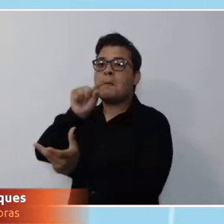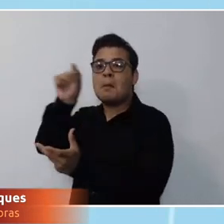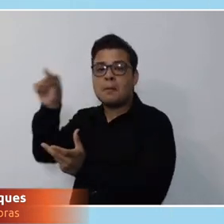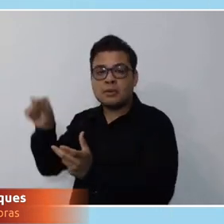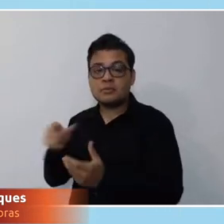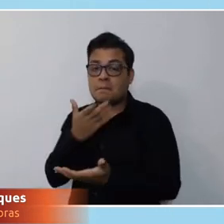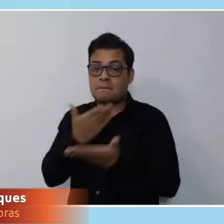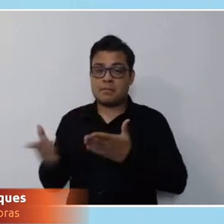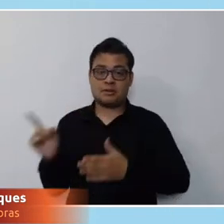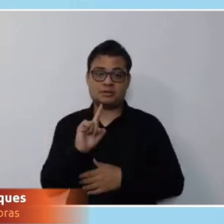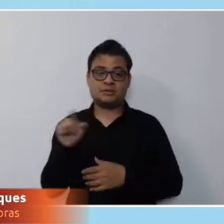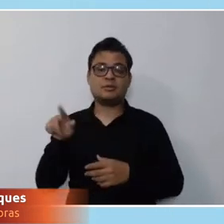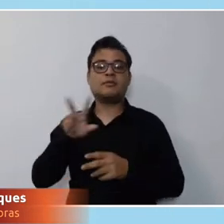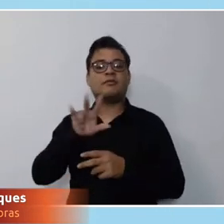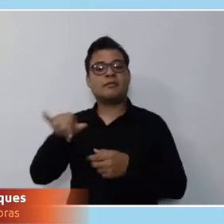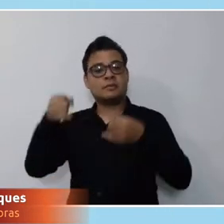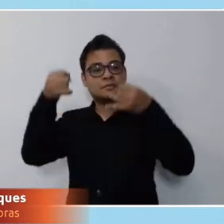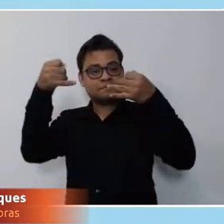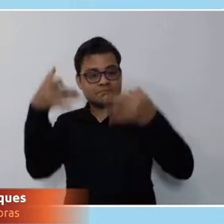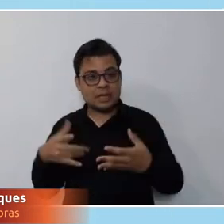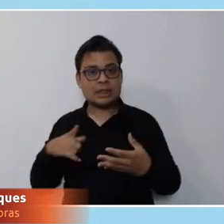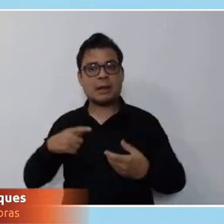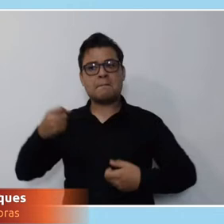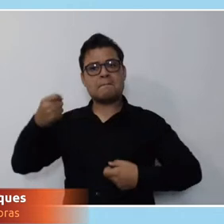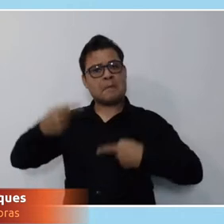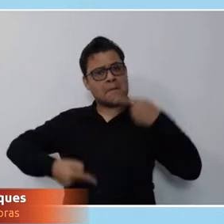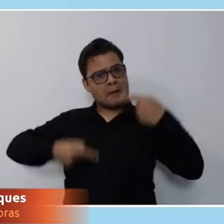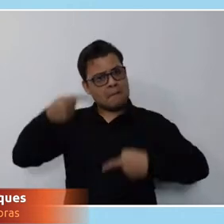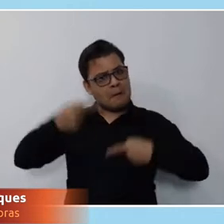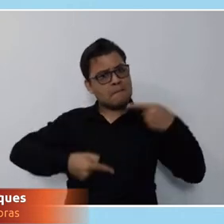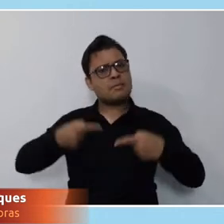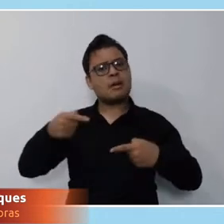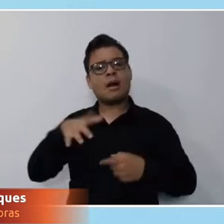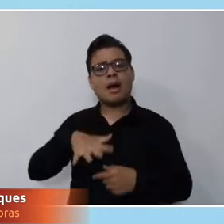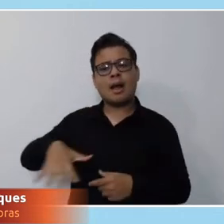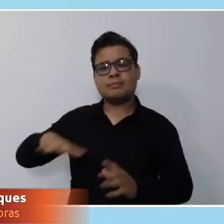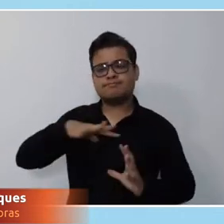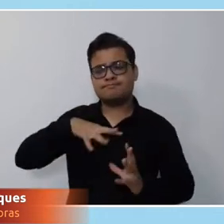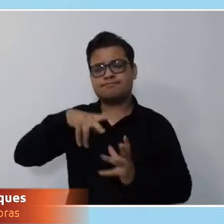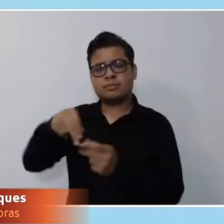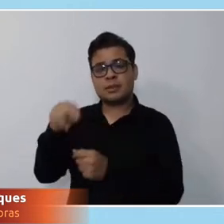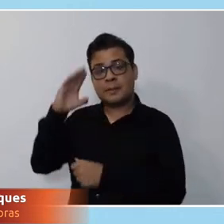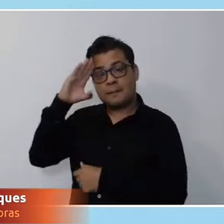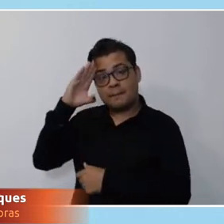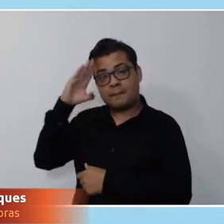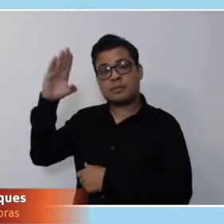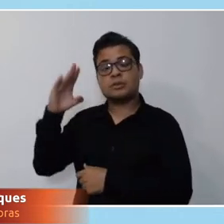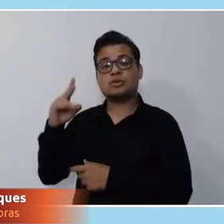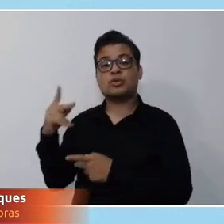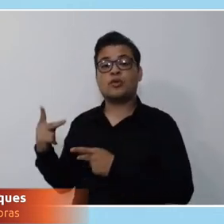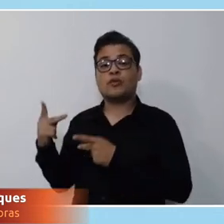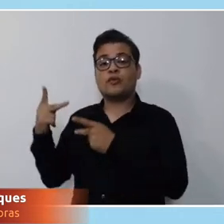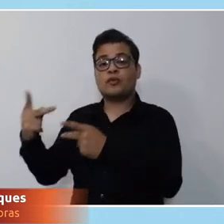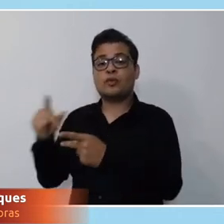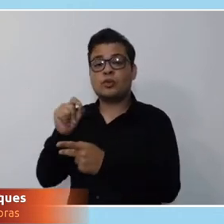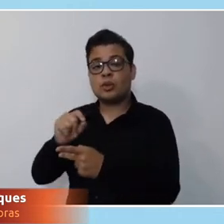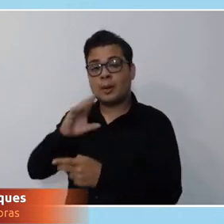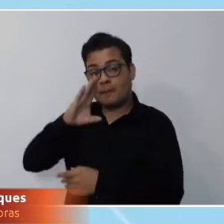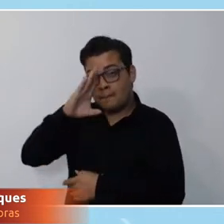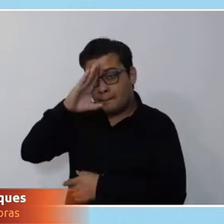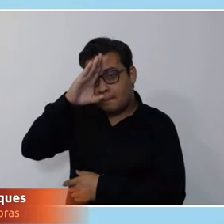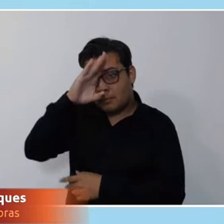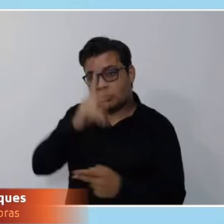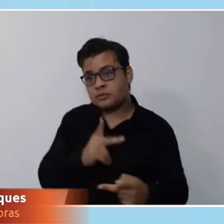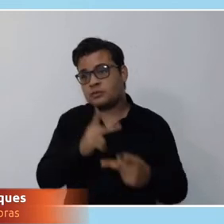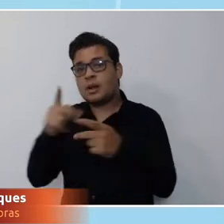gente vai falar de muita coisa polêmica no cenário internacional, principalmente sobre a visita do presidente Jair Bolsonaro à